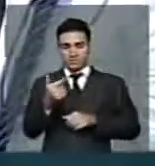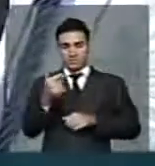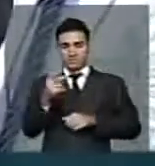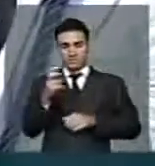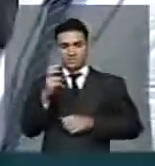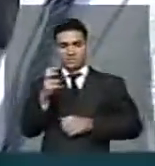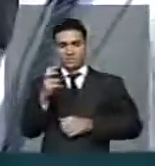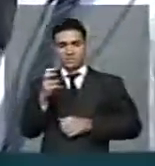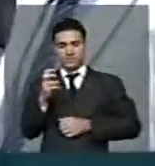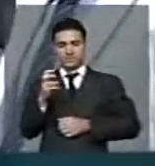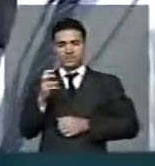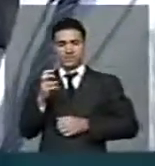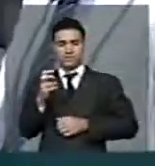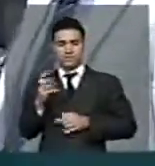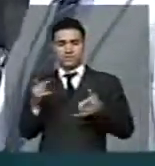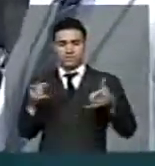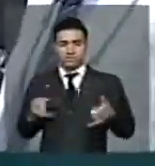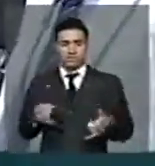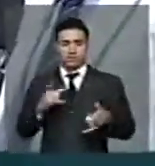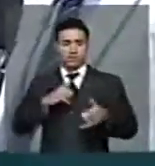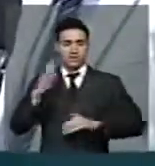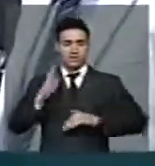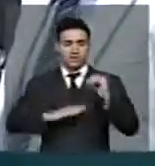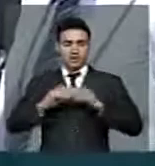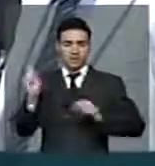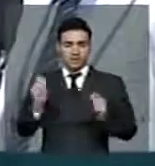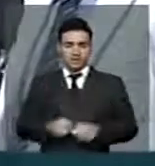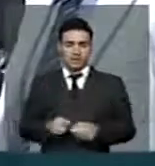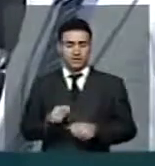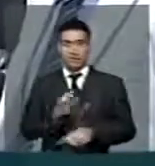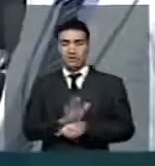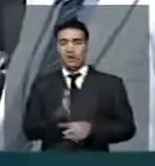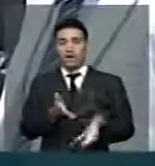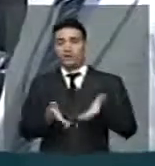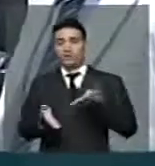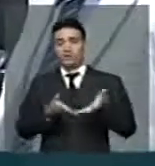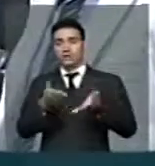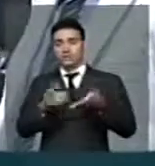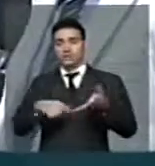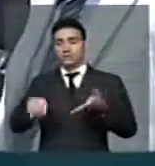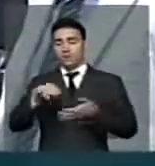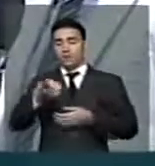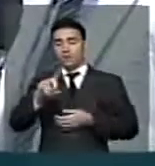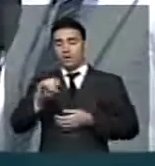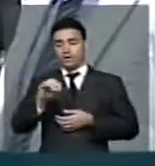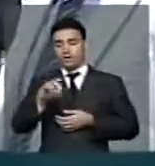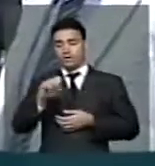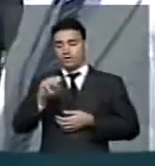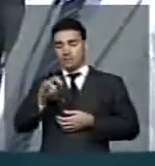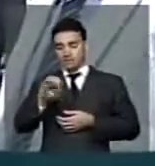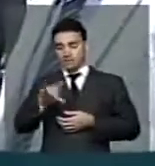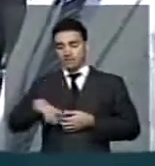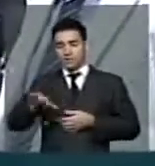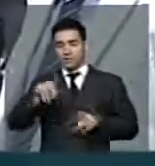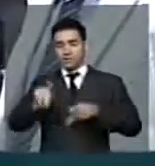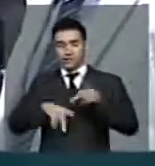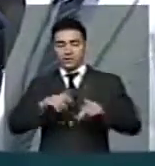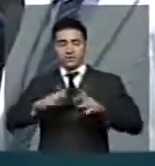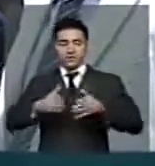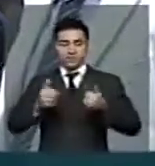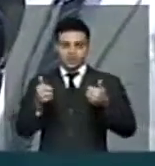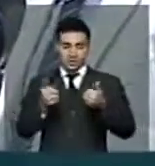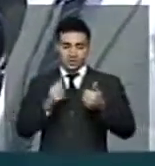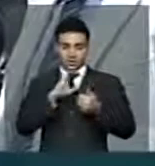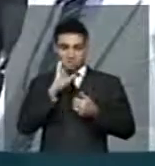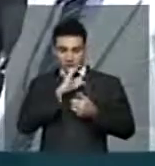com a capacidade agora até de atender a média intensidade, que é o que pede a população na Serra. Em breve